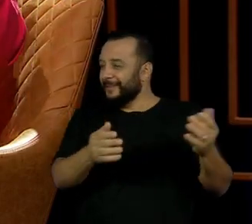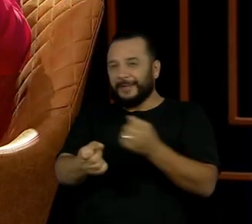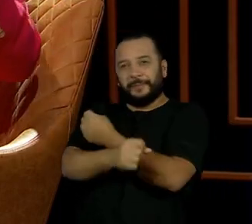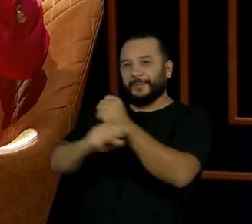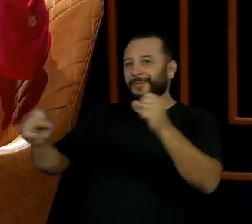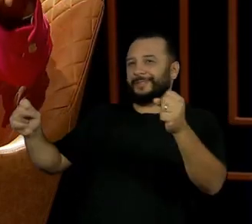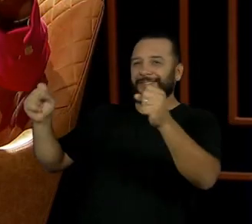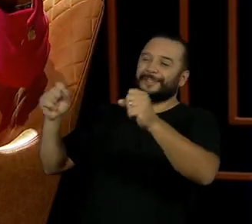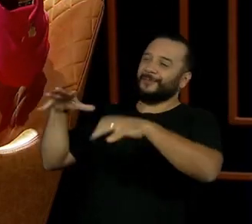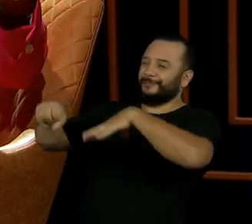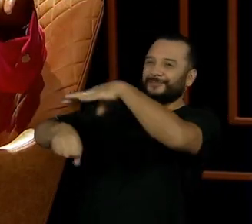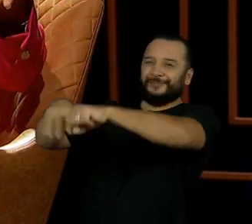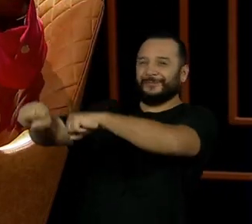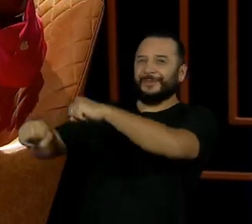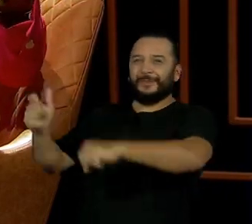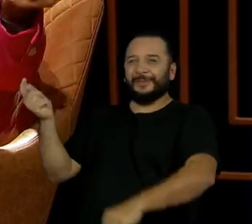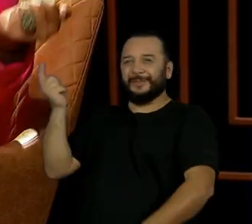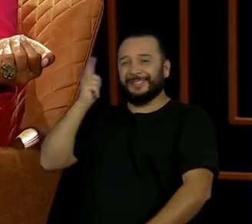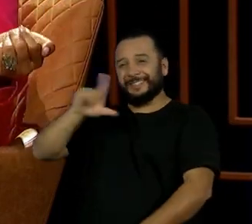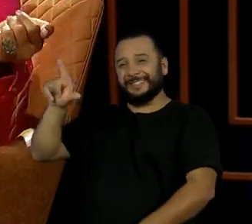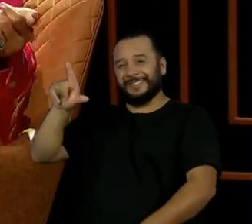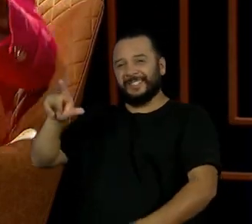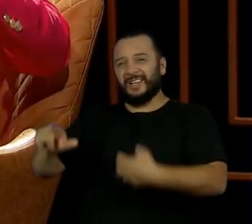ai vai rancor